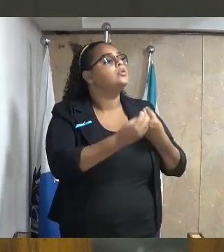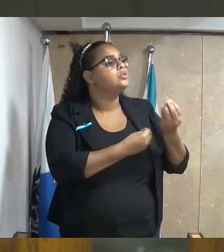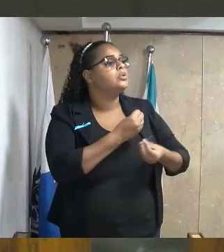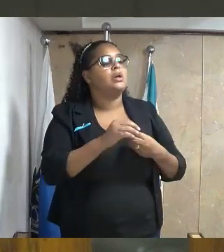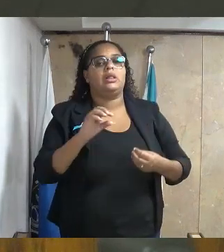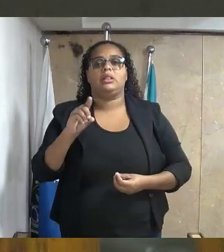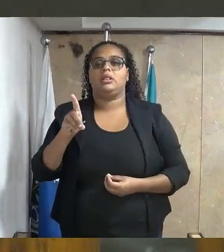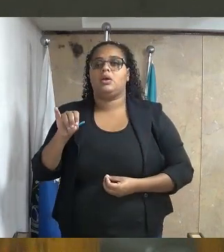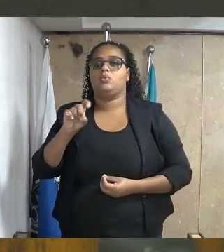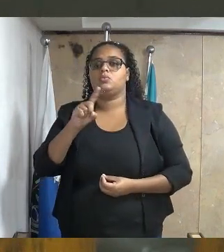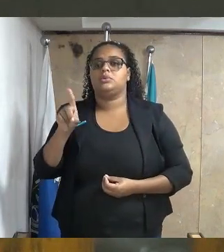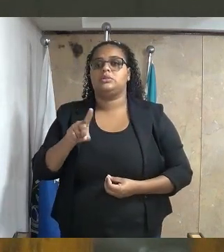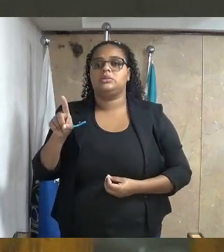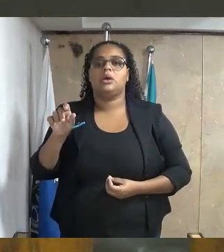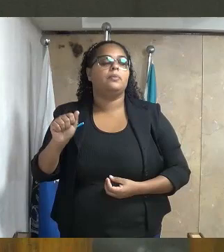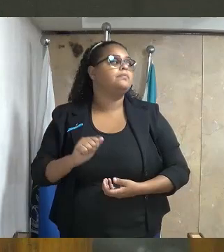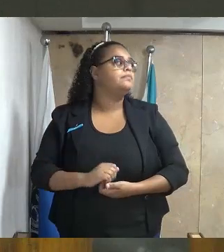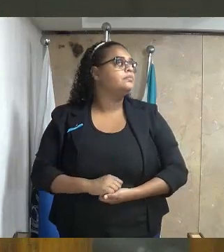companheira Delza.